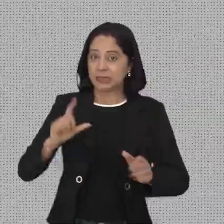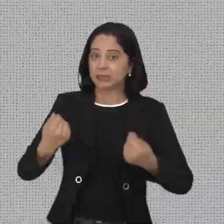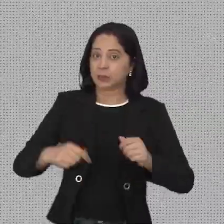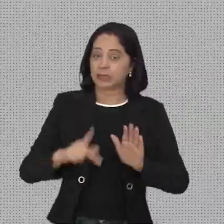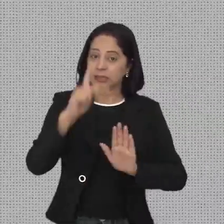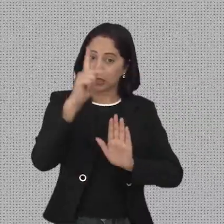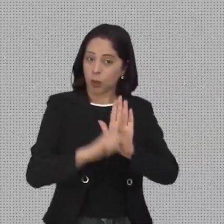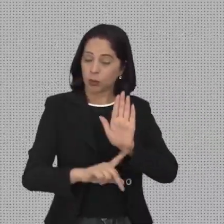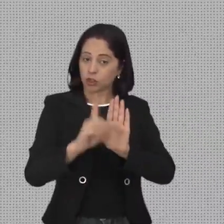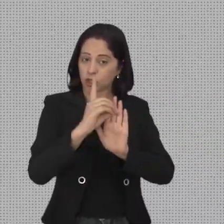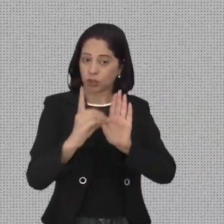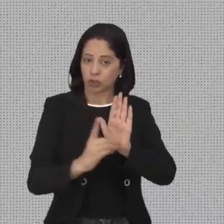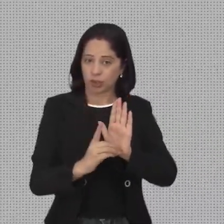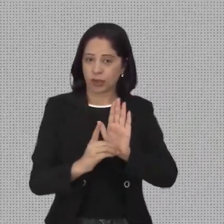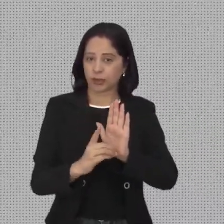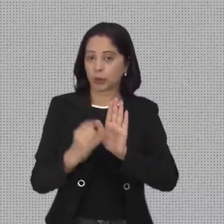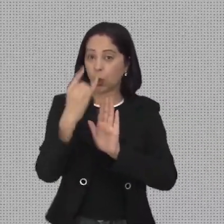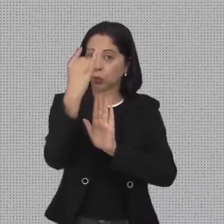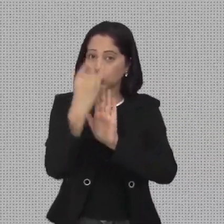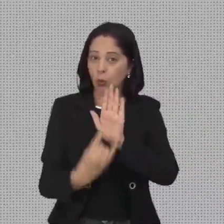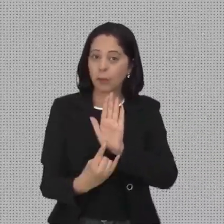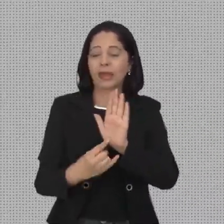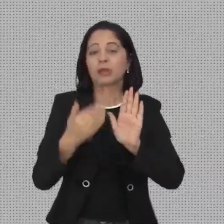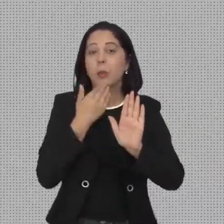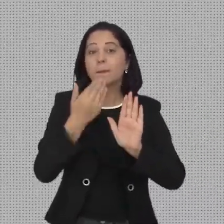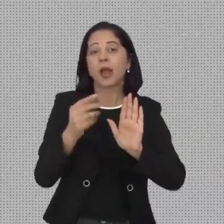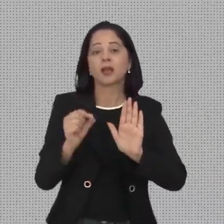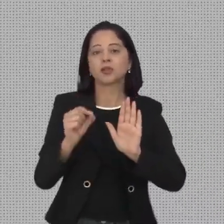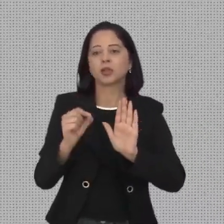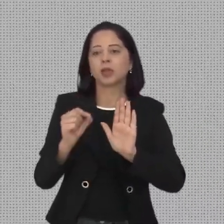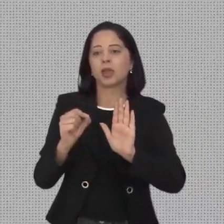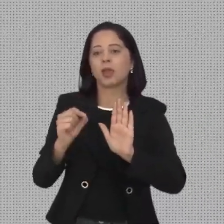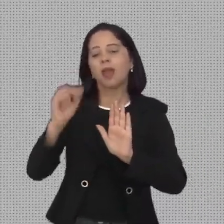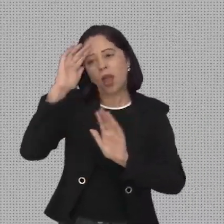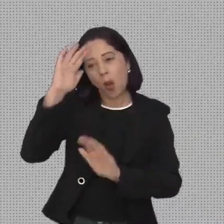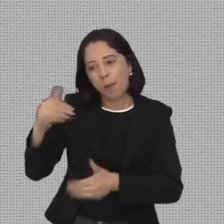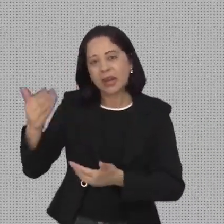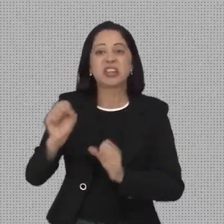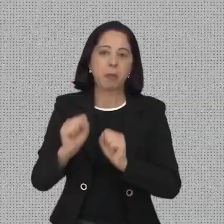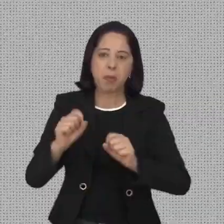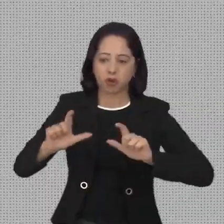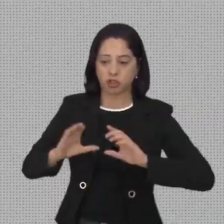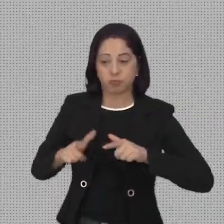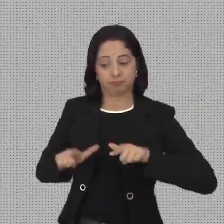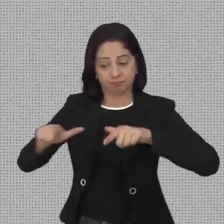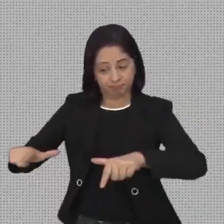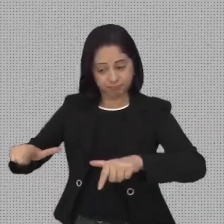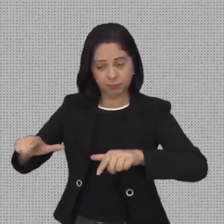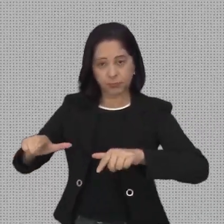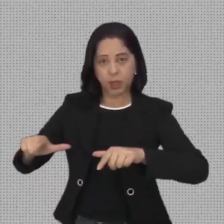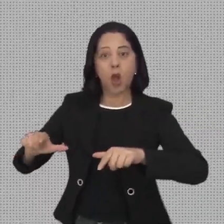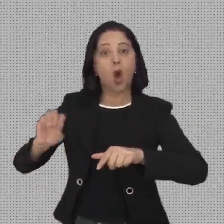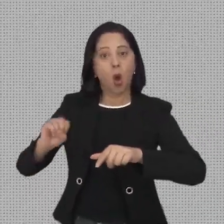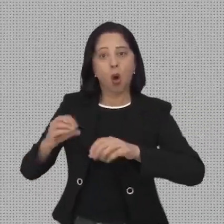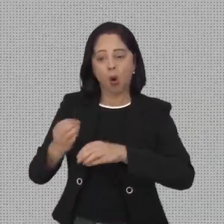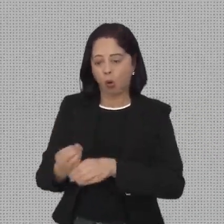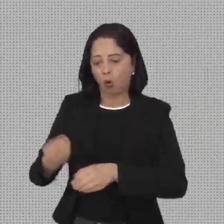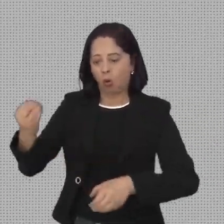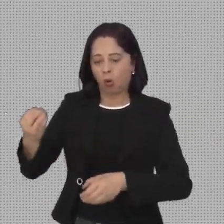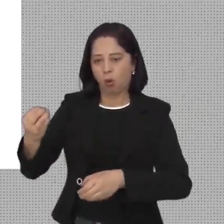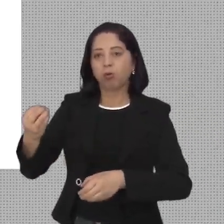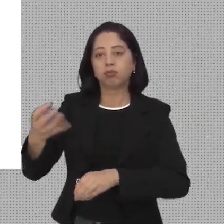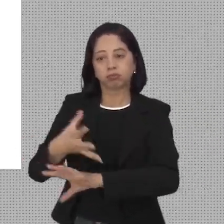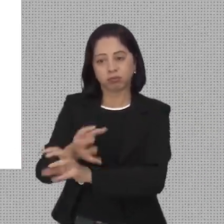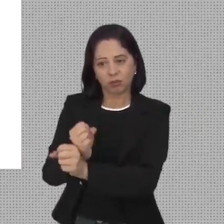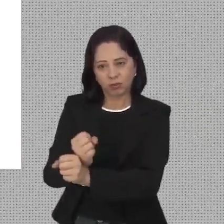de decreto legislativo o documento solicita a entrega de uma honraria que pode ser uma medalha título ou diploma